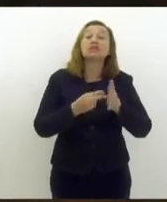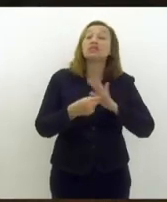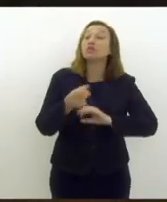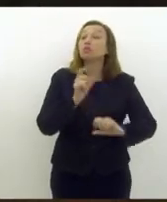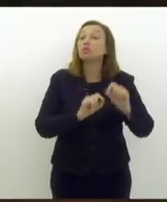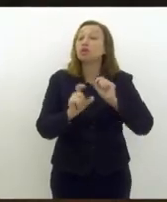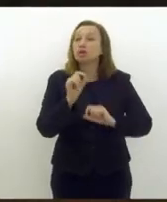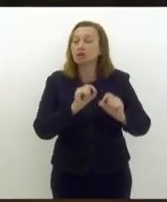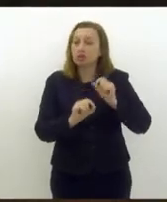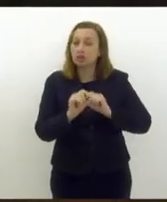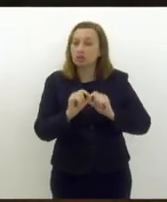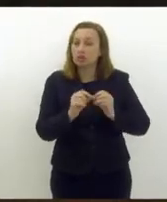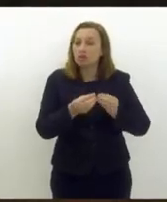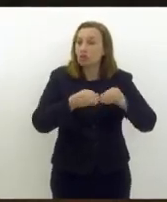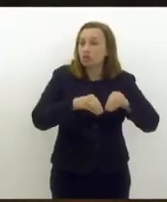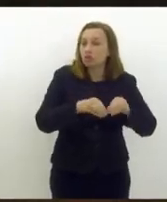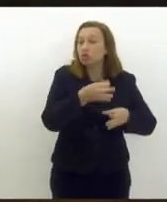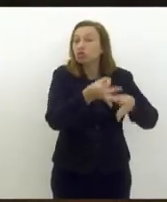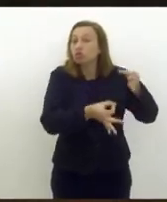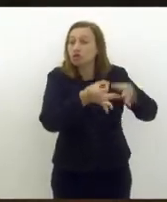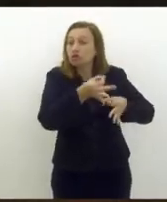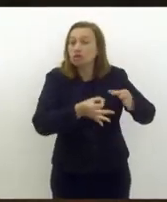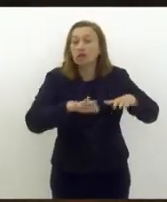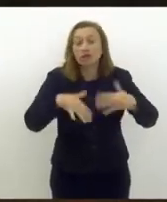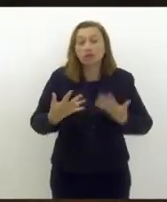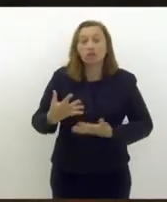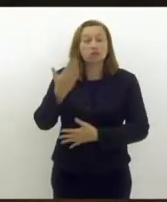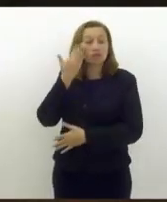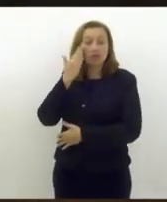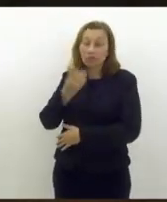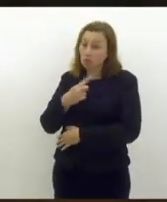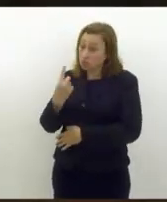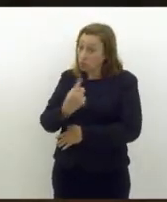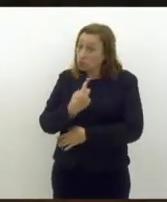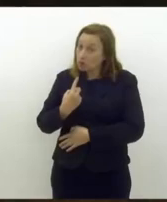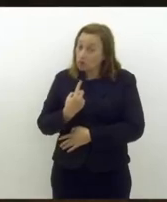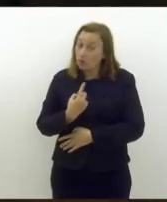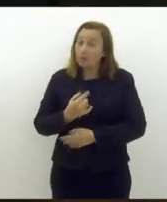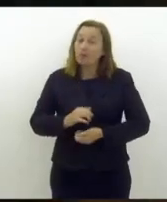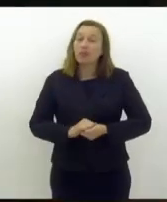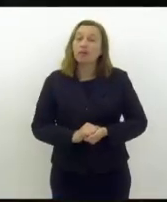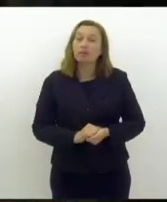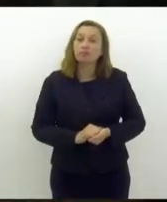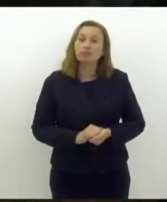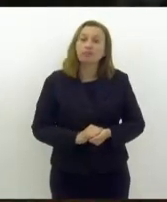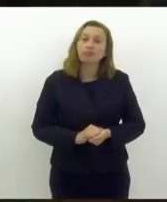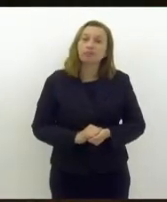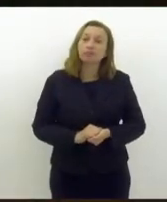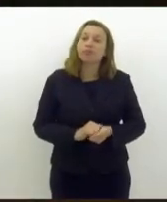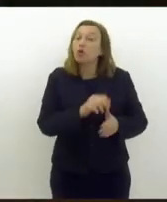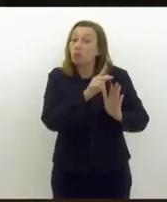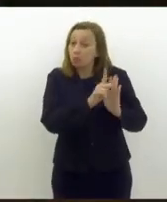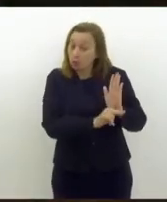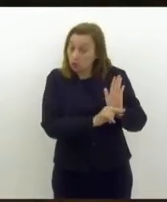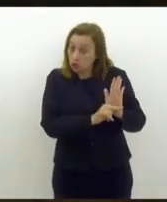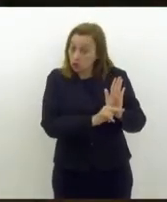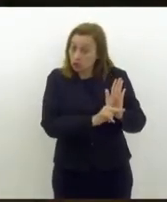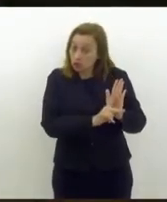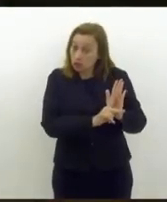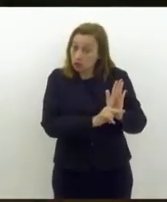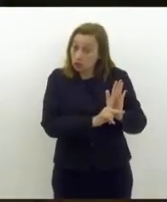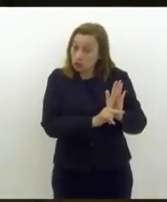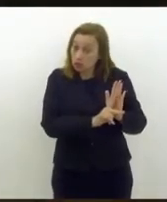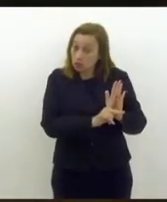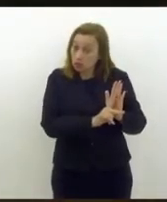consequências jurídicas Portanto o nosso entendimento é para que o projeto ele venha com